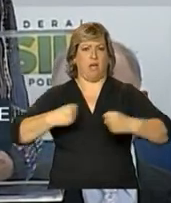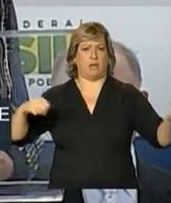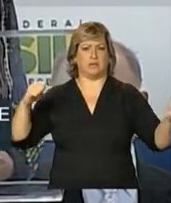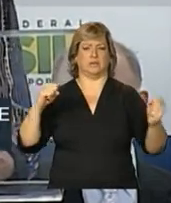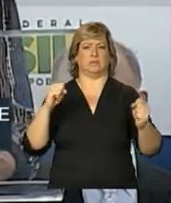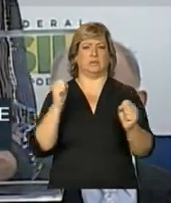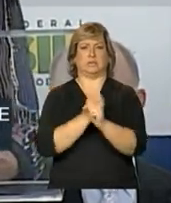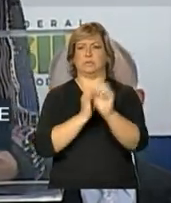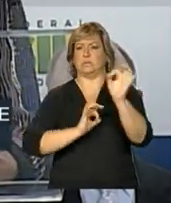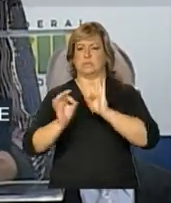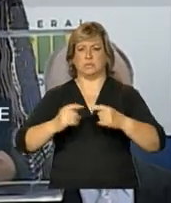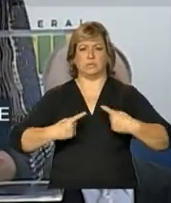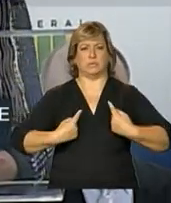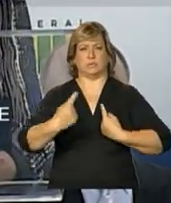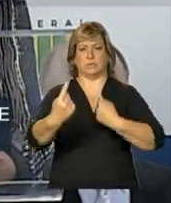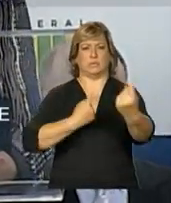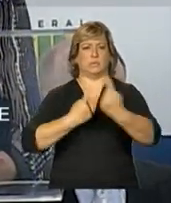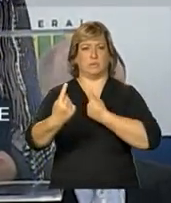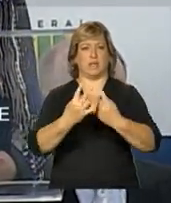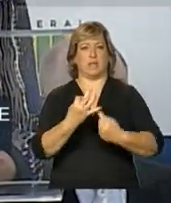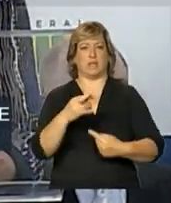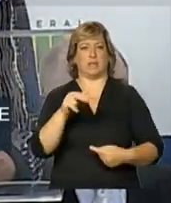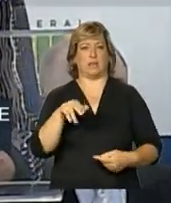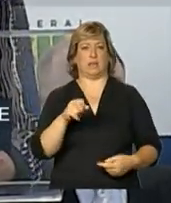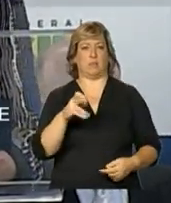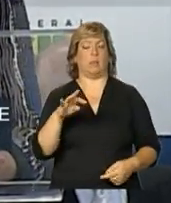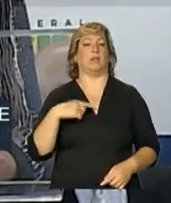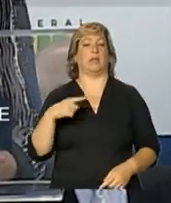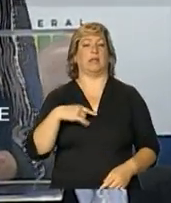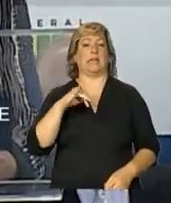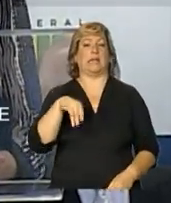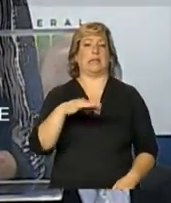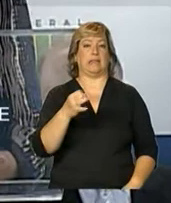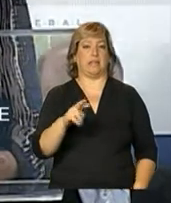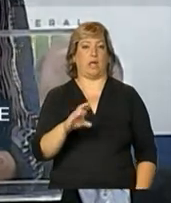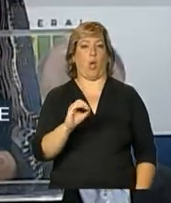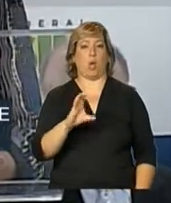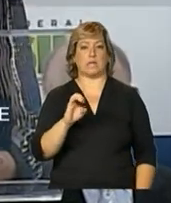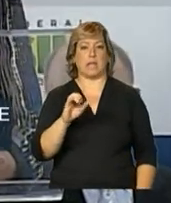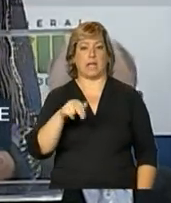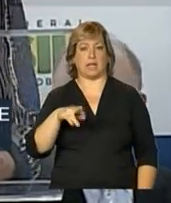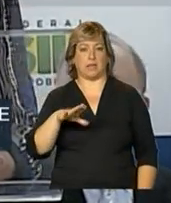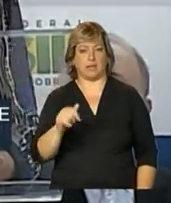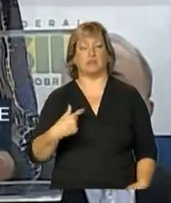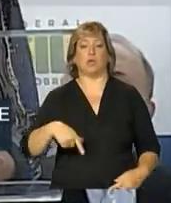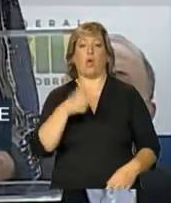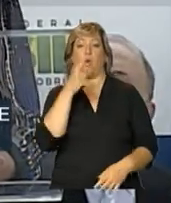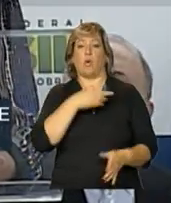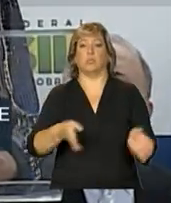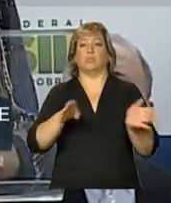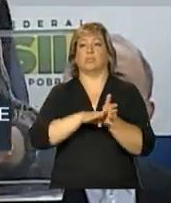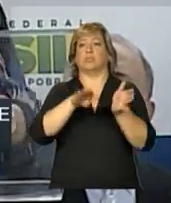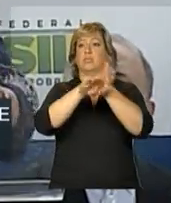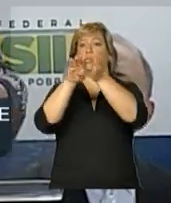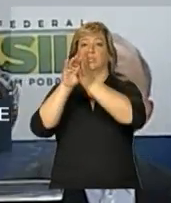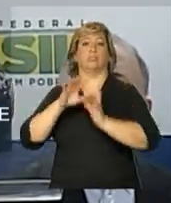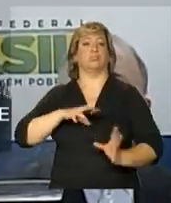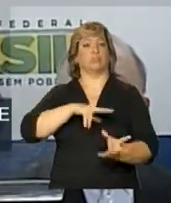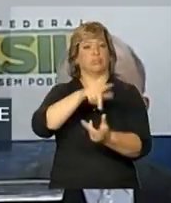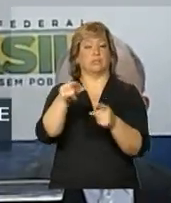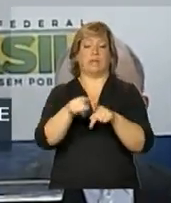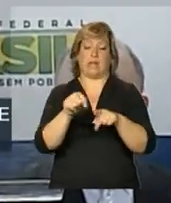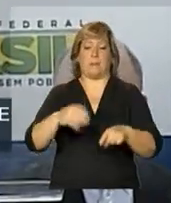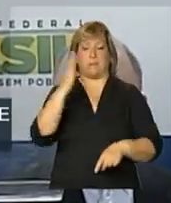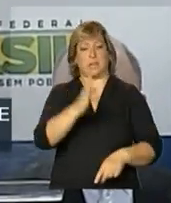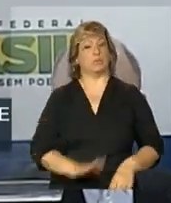estruturas de transporte Inter oceânicas nós chegamos ao mundo e ao nosso país bom